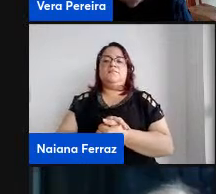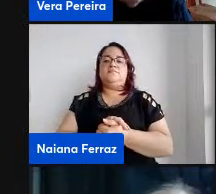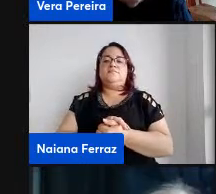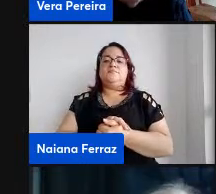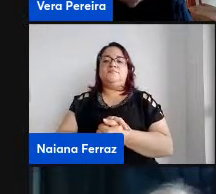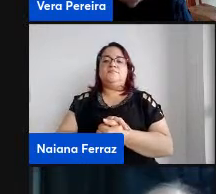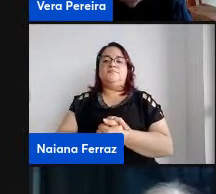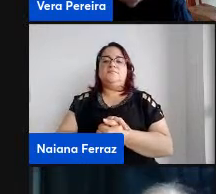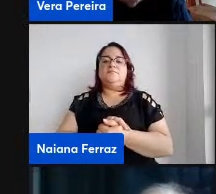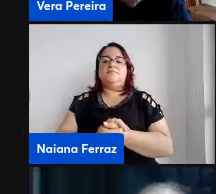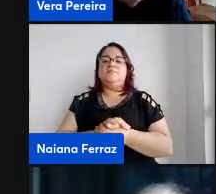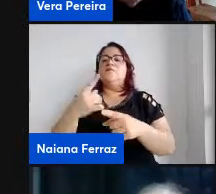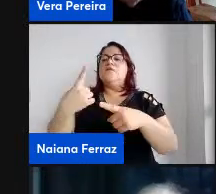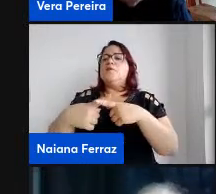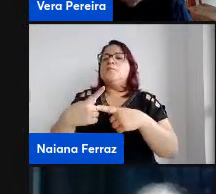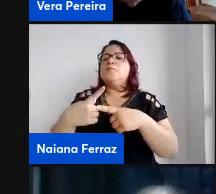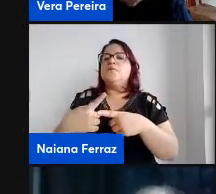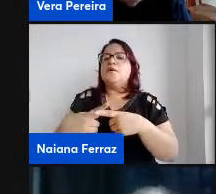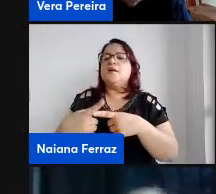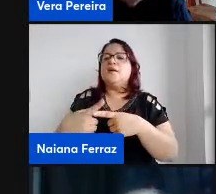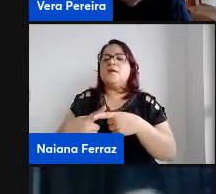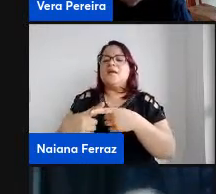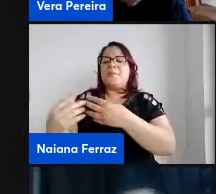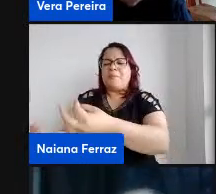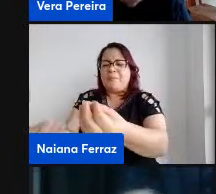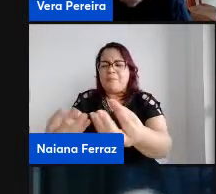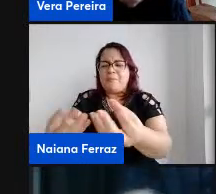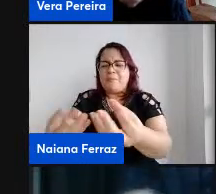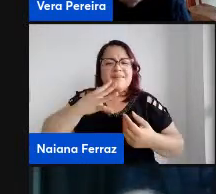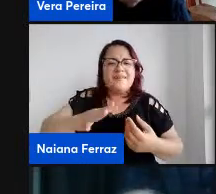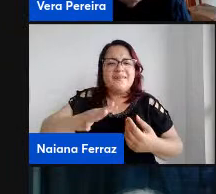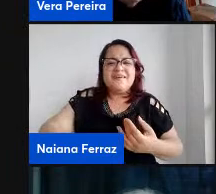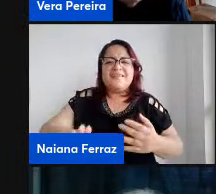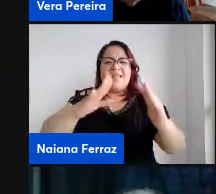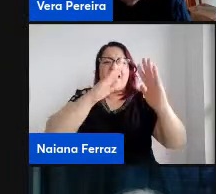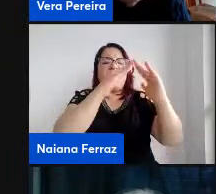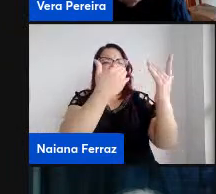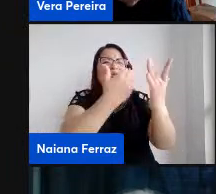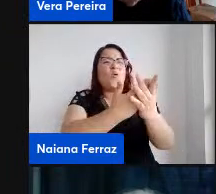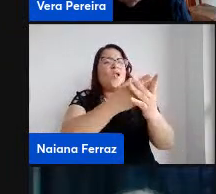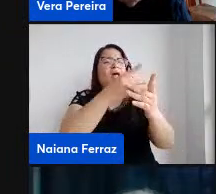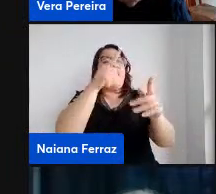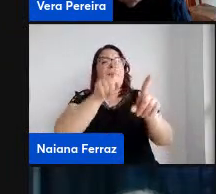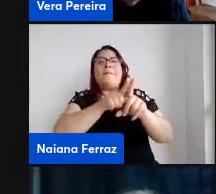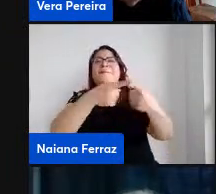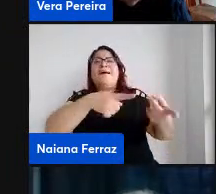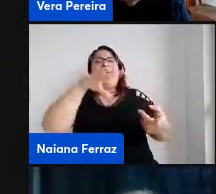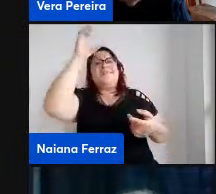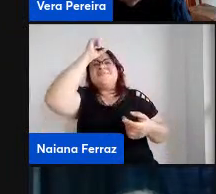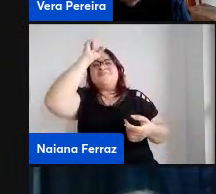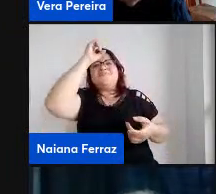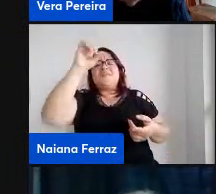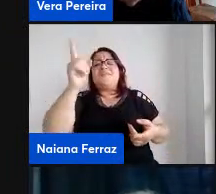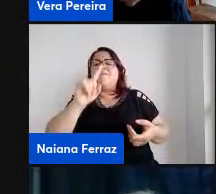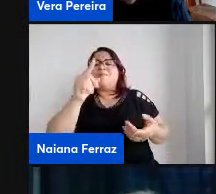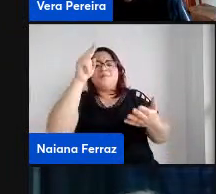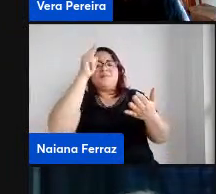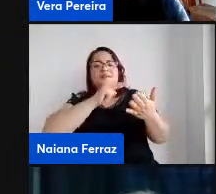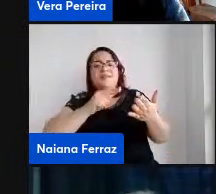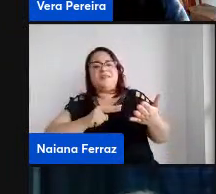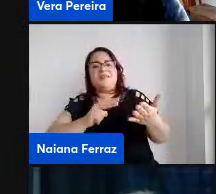Por que tanta criança está na escola e não aprende a ler? Elas têm dificuldade